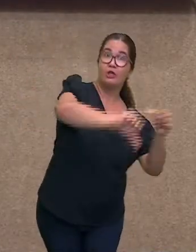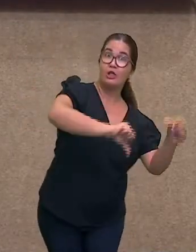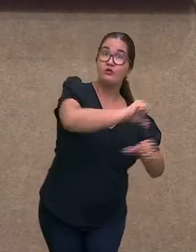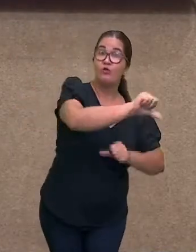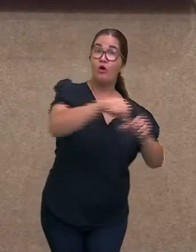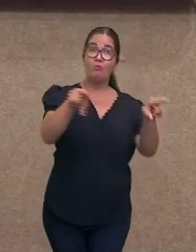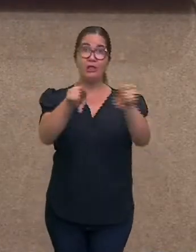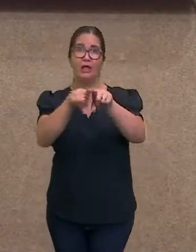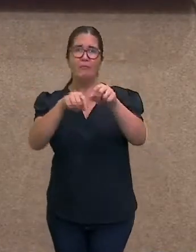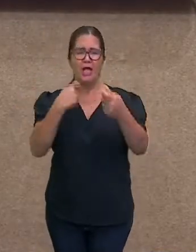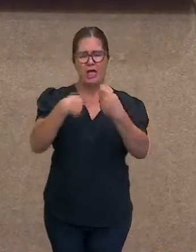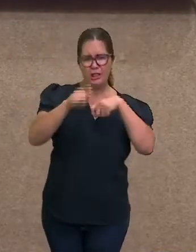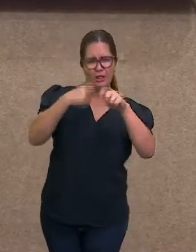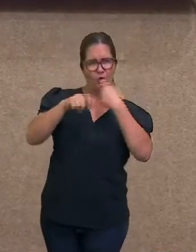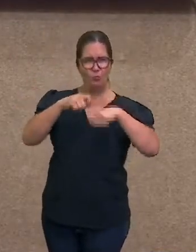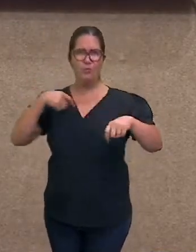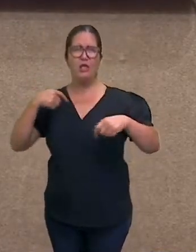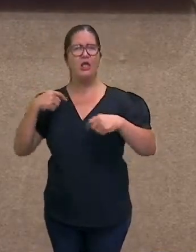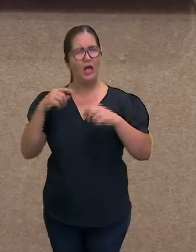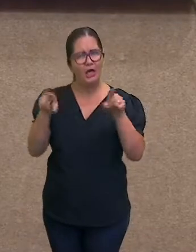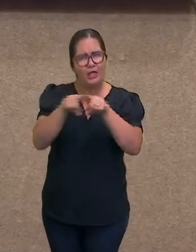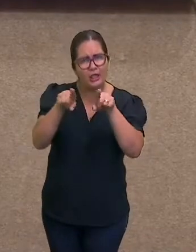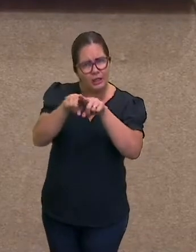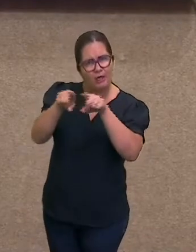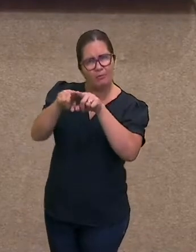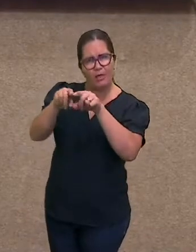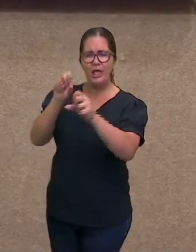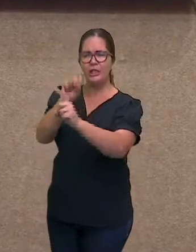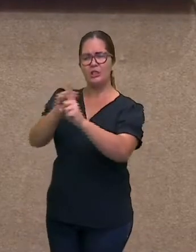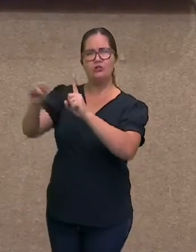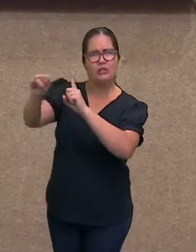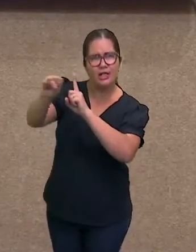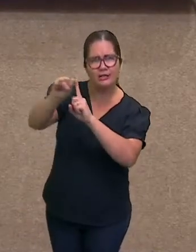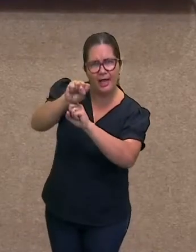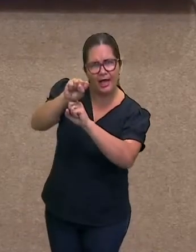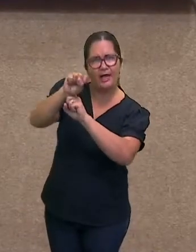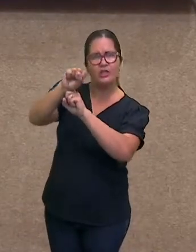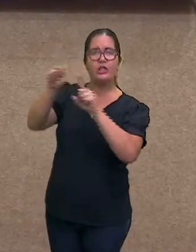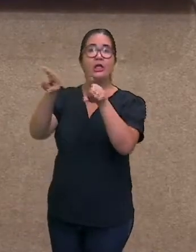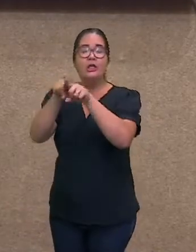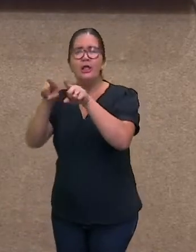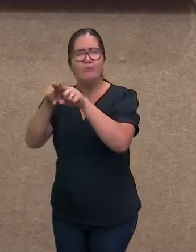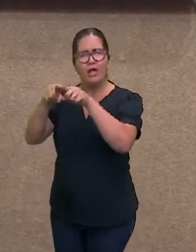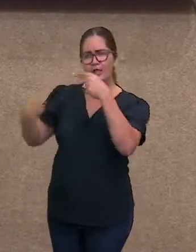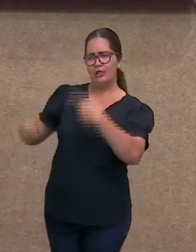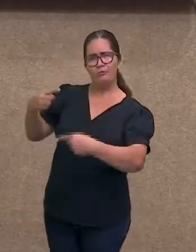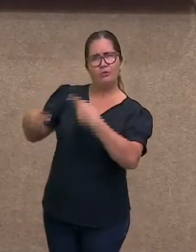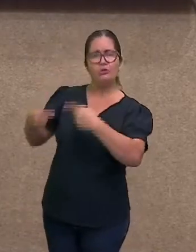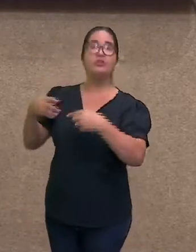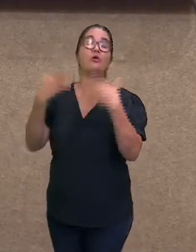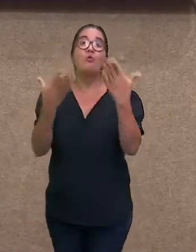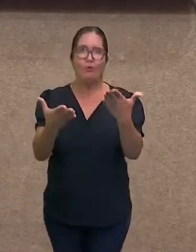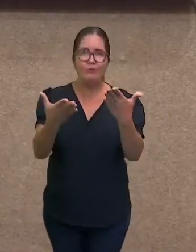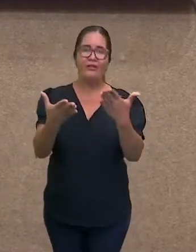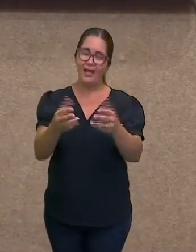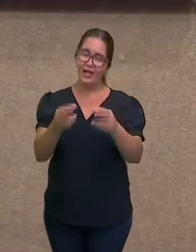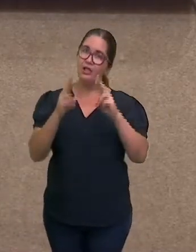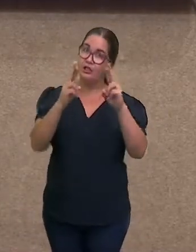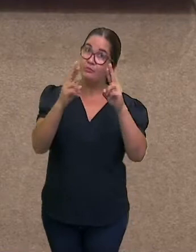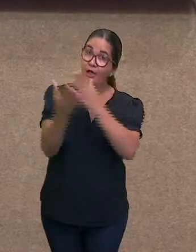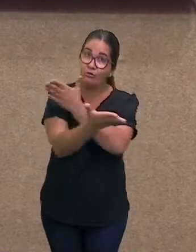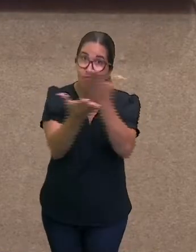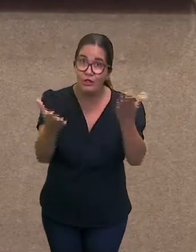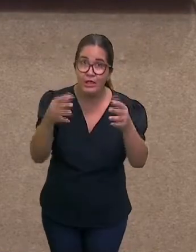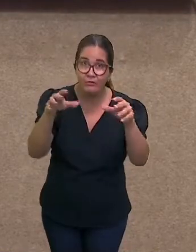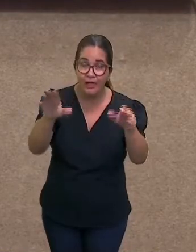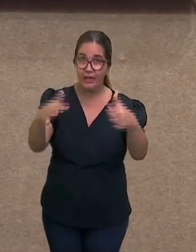dentro da economia, da política ou da sociedade. Então, espero que vocês tenham bastante atenção nesta